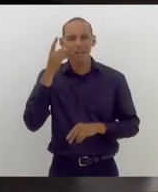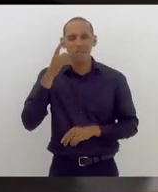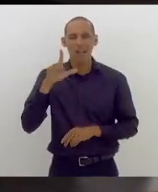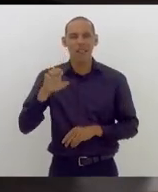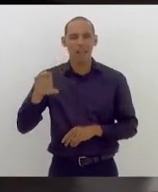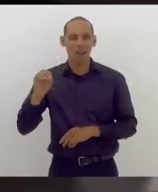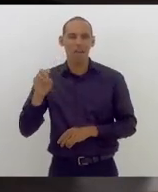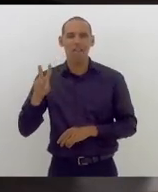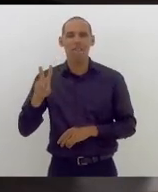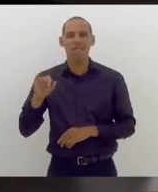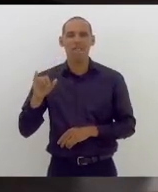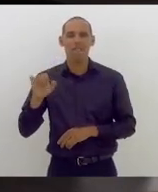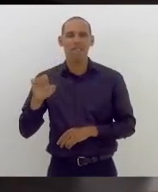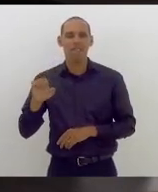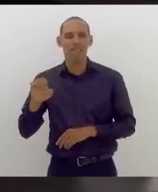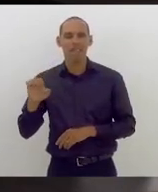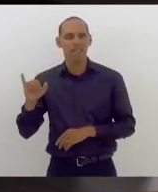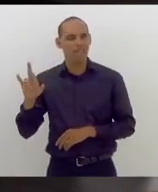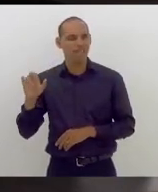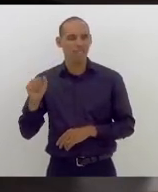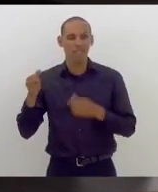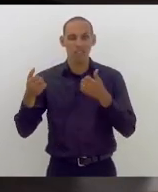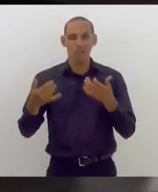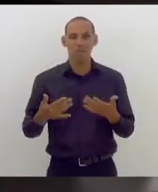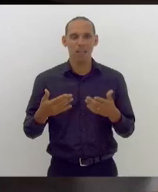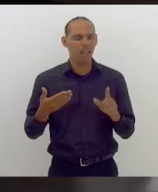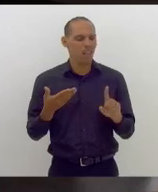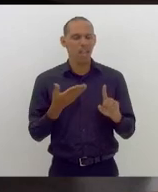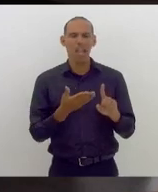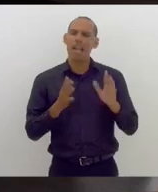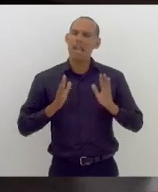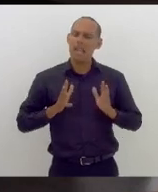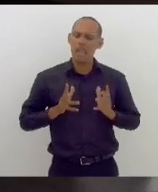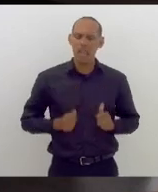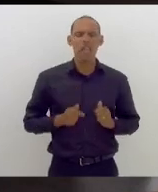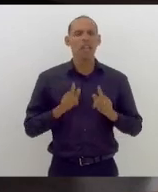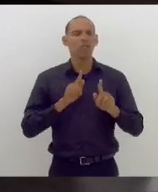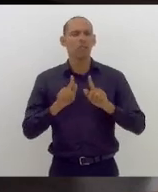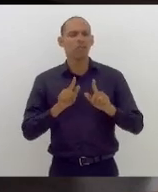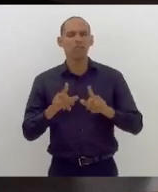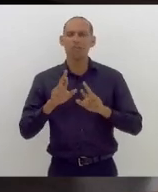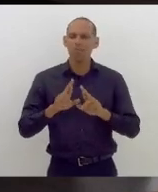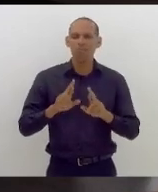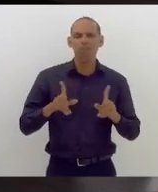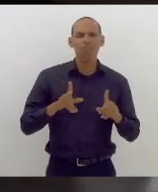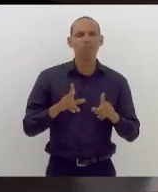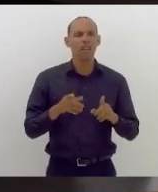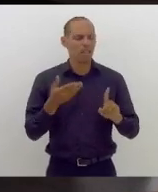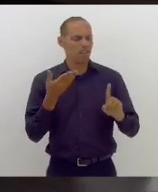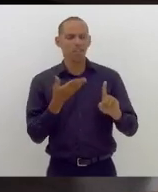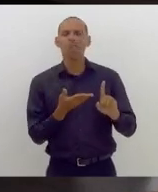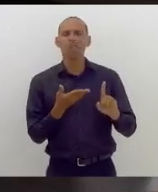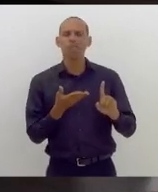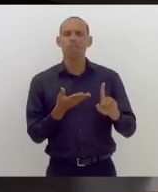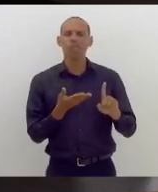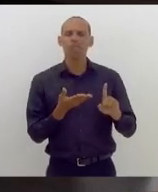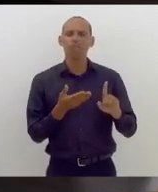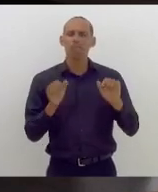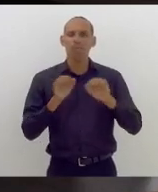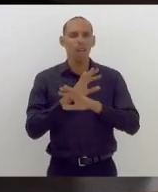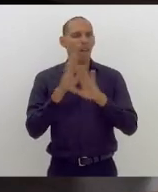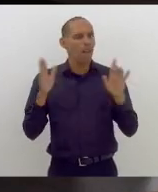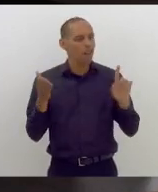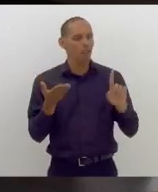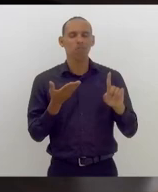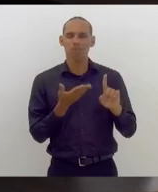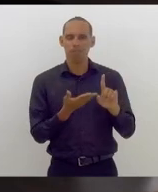disse, uma gestão ilibada, uma gestão diferente, uma gestão realmente transparente,